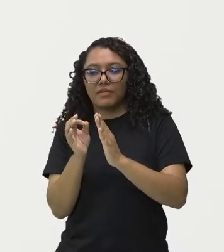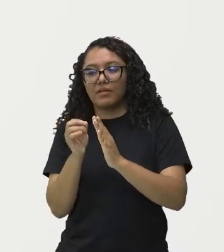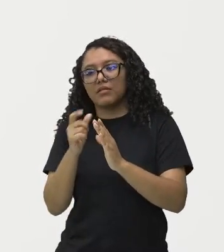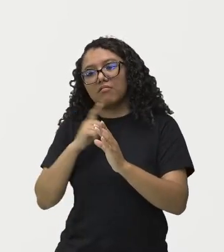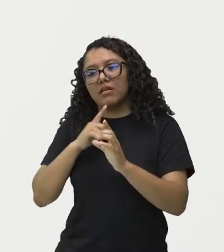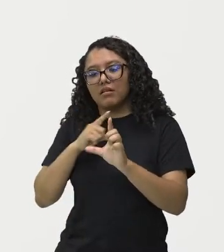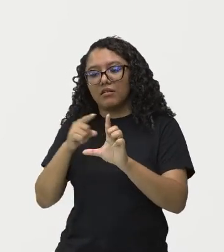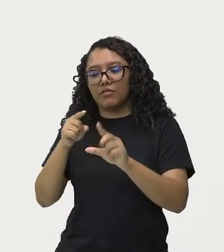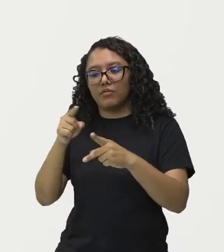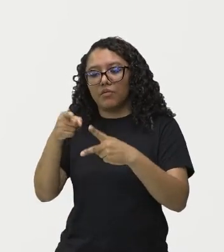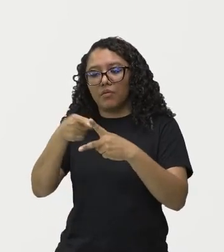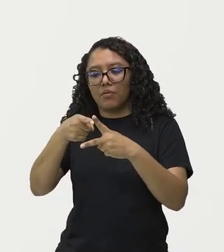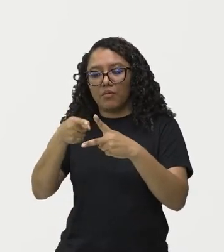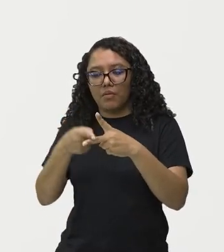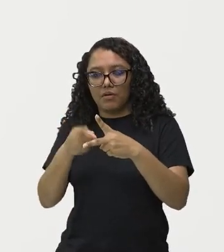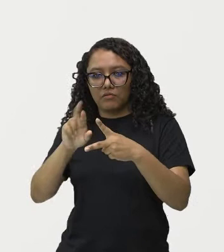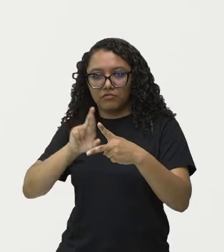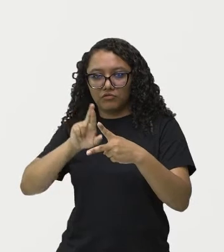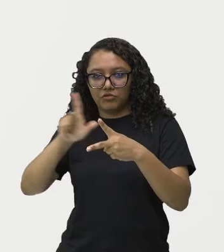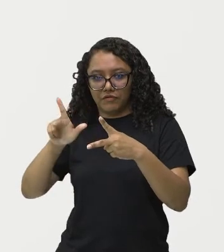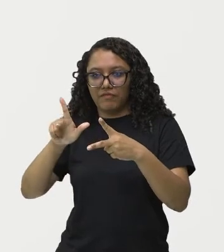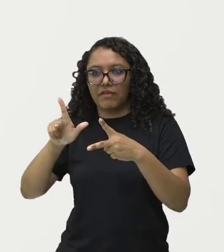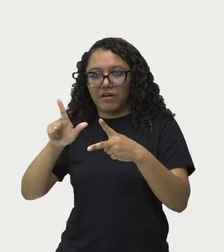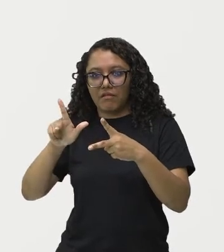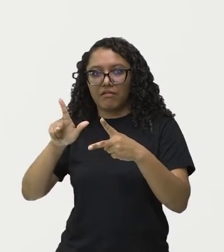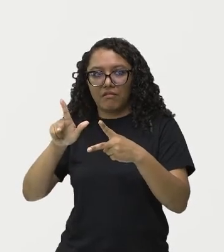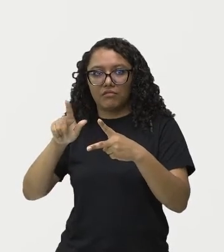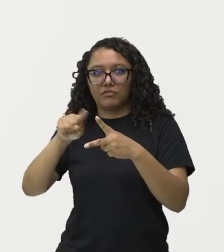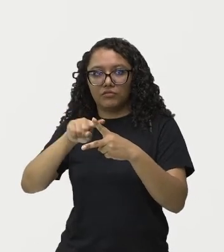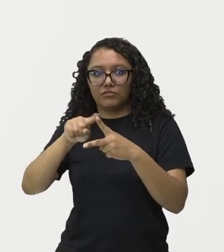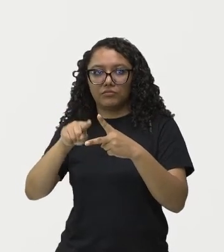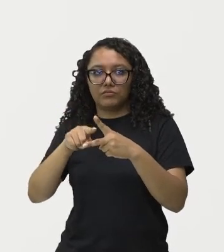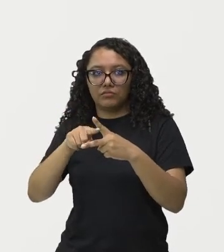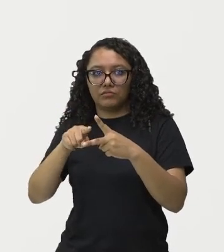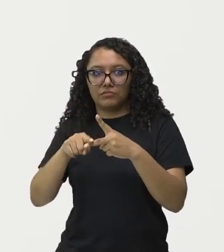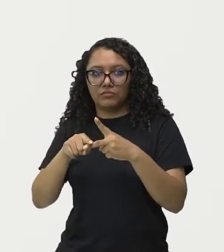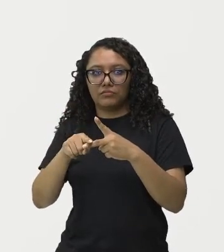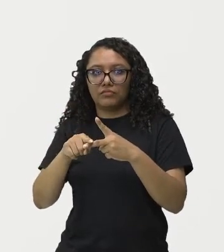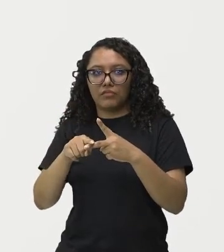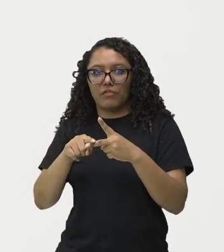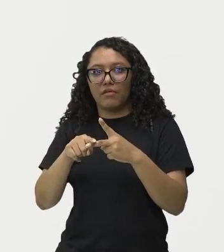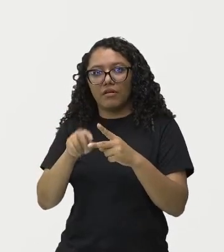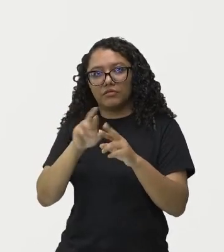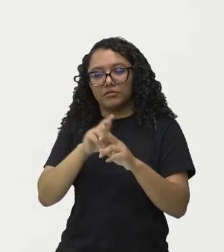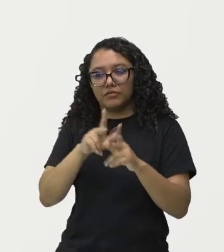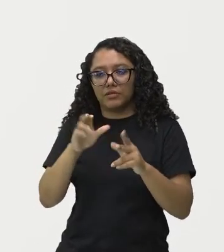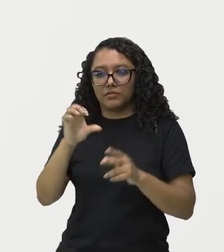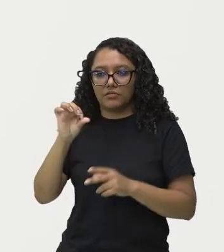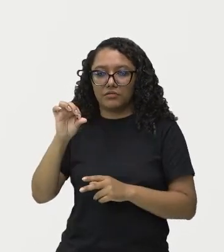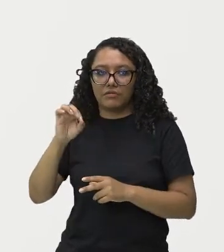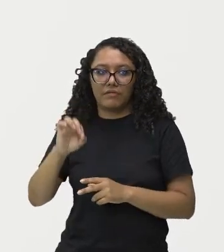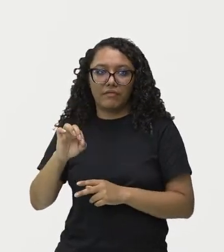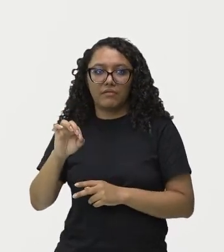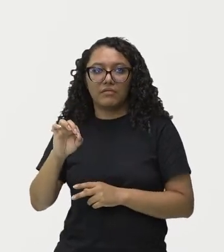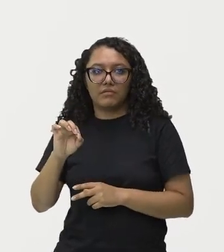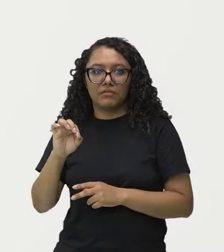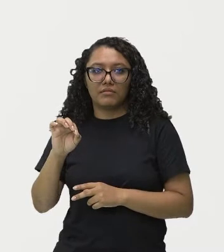diferente de 90 graus. Então, como ele é um ângulo diferente de 90 graus,